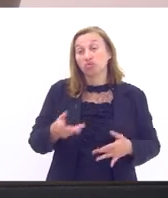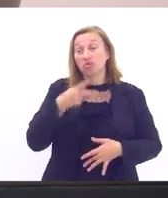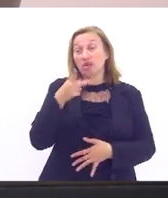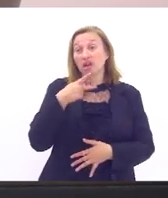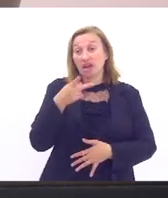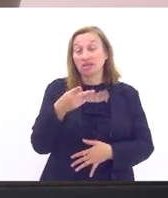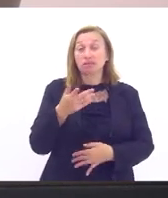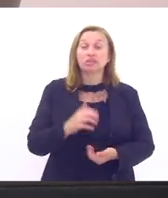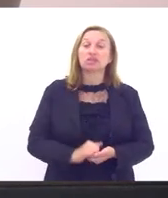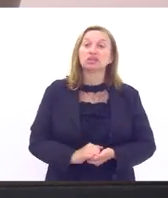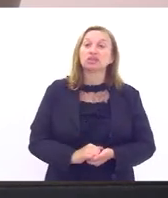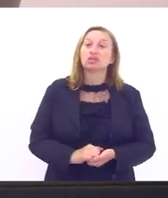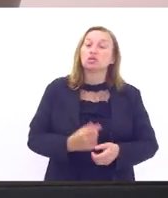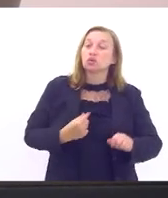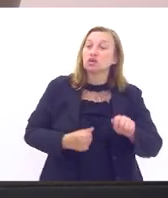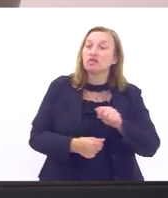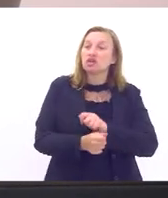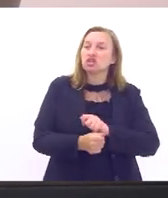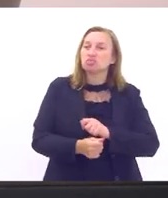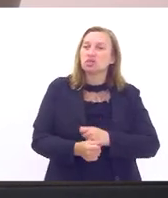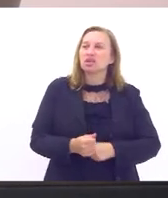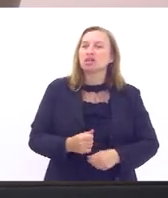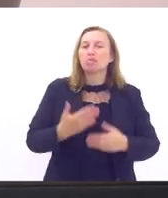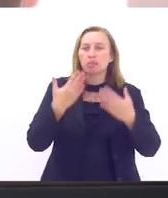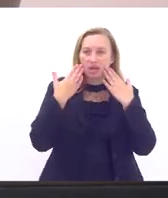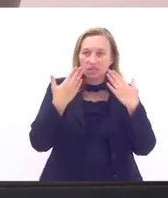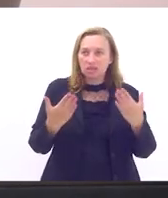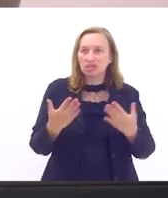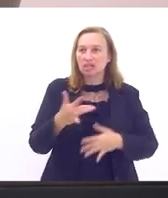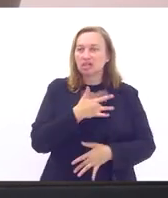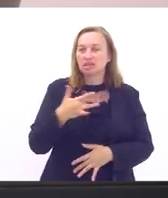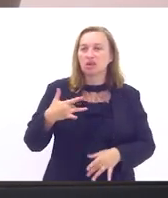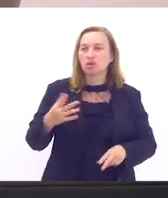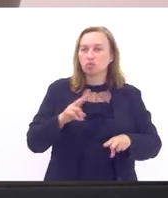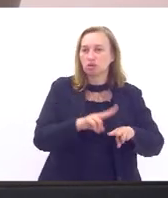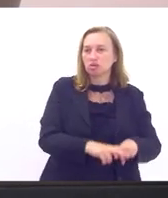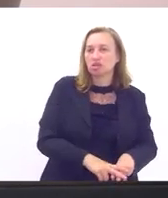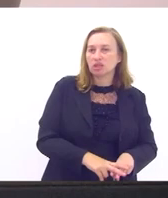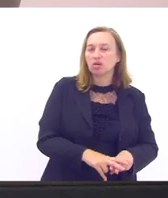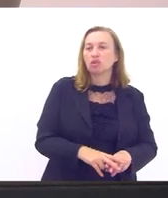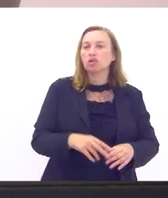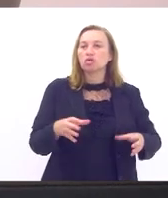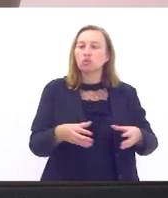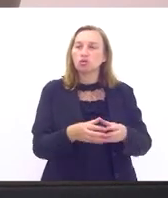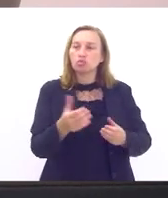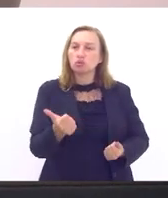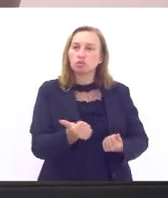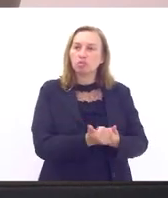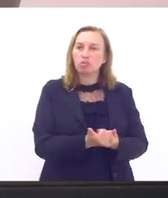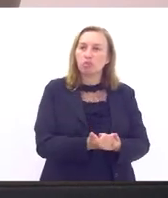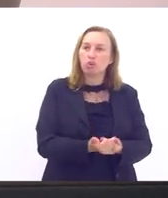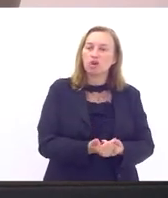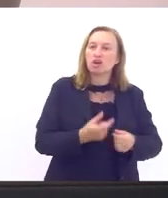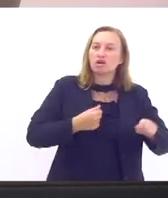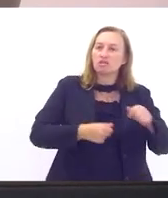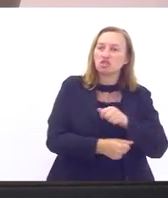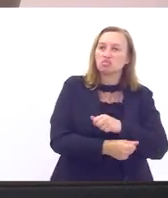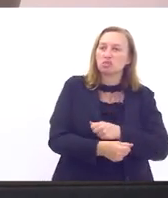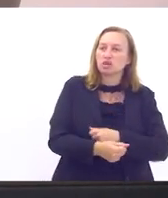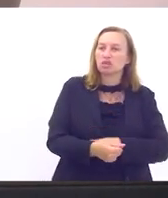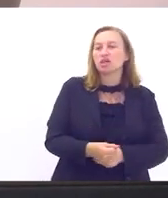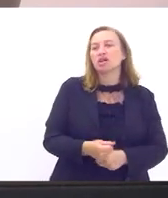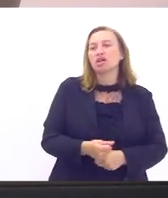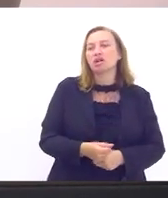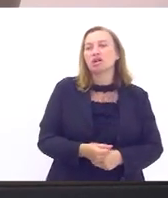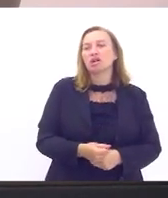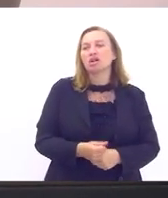que dos investimentos ali apresentados na saúde prisional no âmbito do termo de cooperação, investimento laboratorial, No-Break,